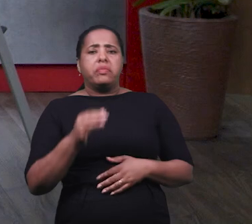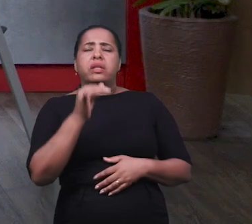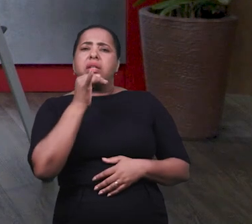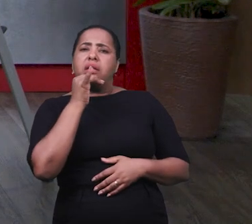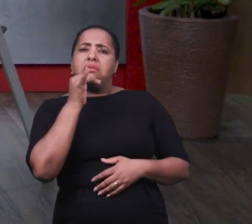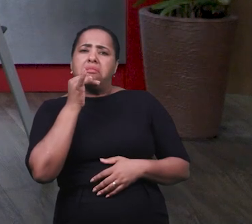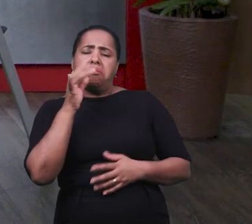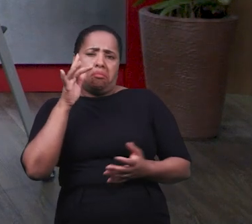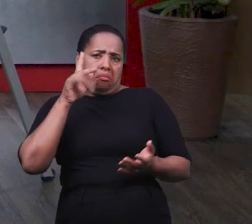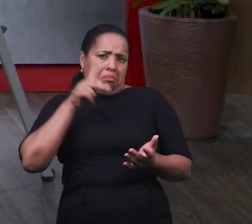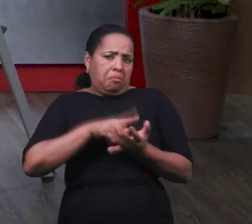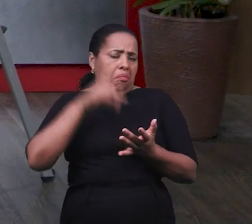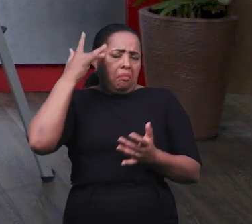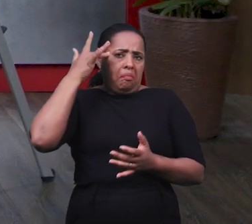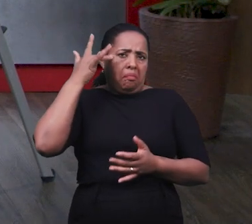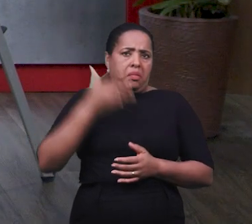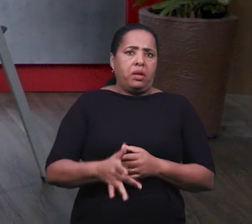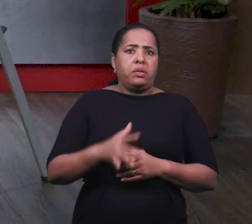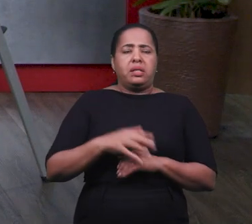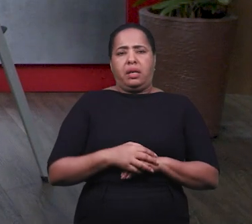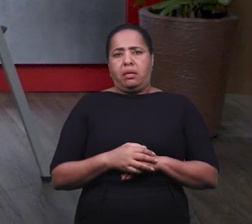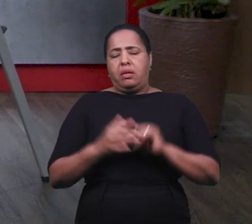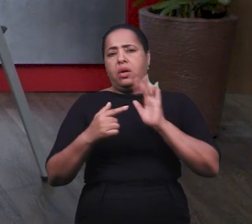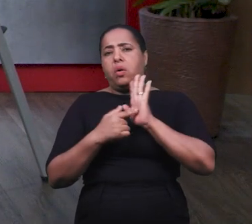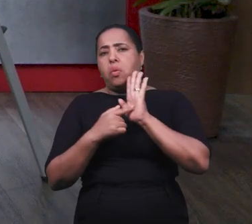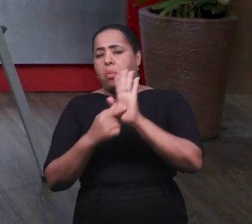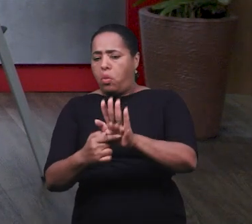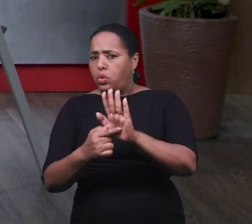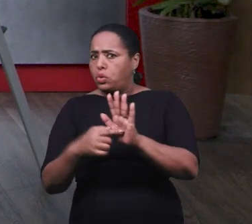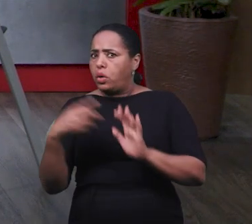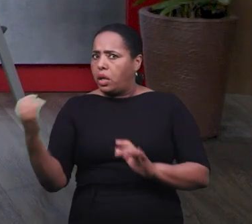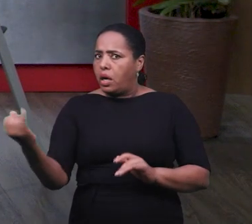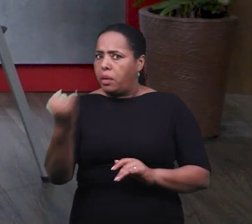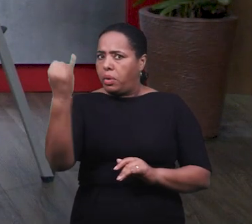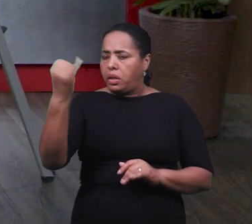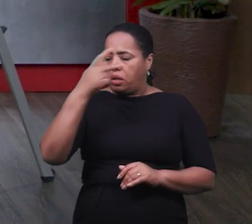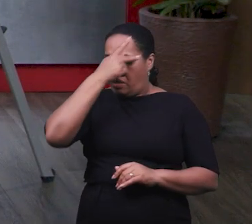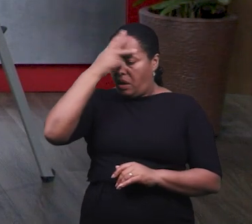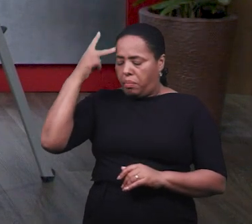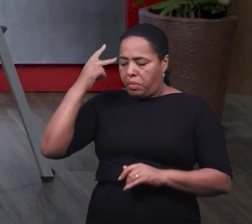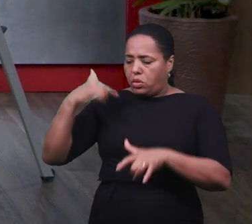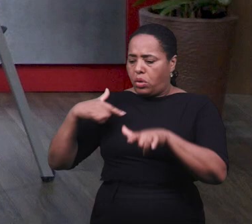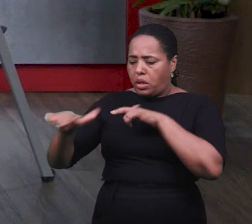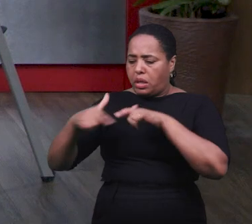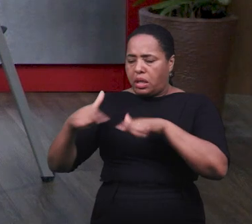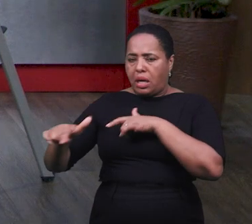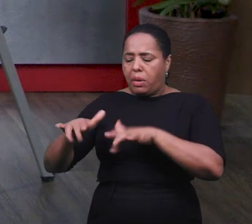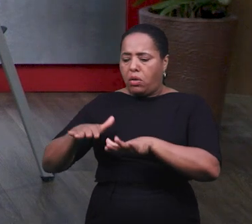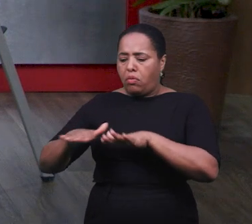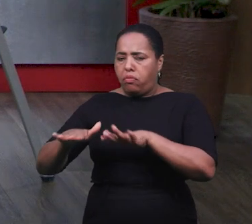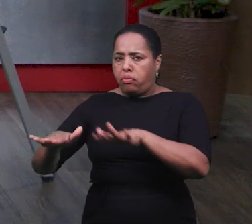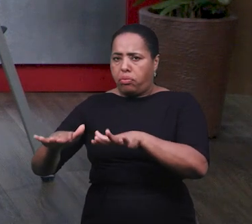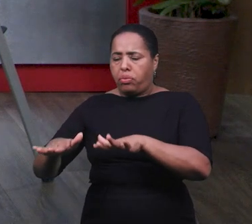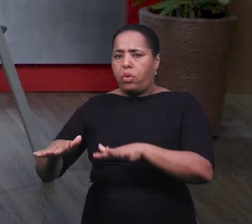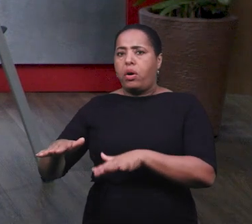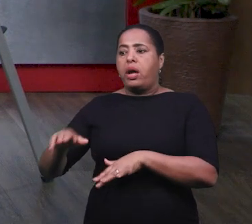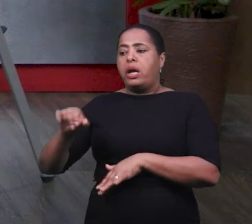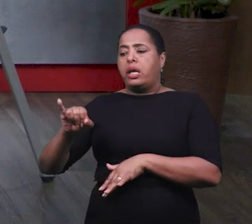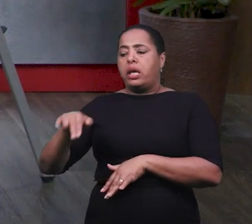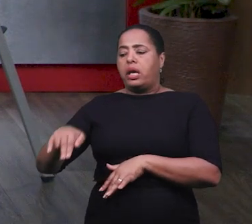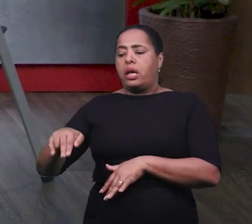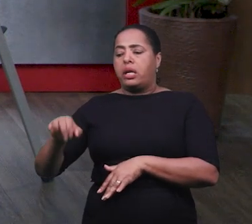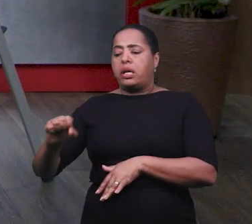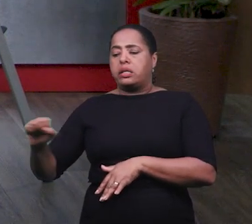real, o que acontece? Você trouxe aí um ponto importante. Essa pessoa trabalhou a vida toda e não contribuiu, tá? Então